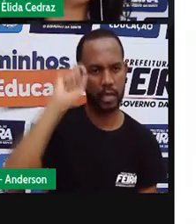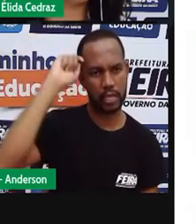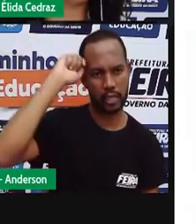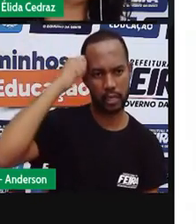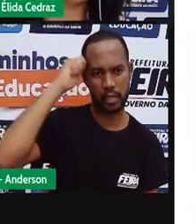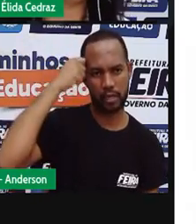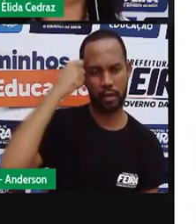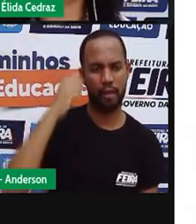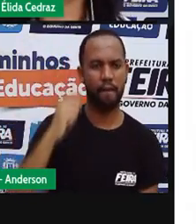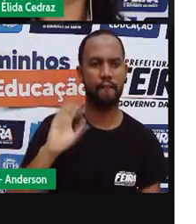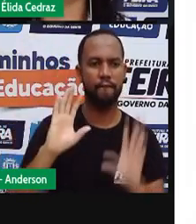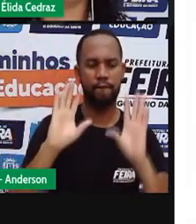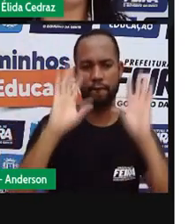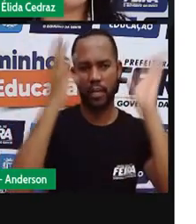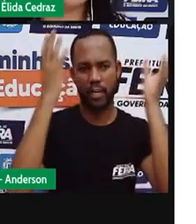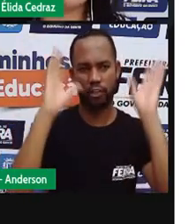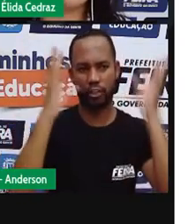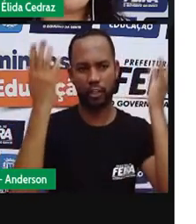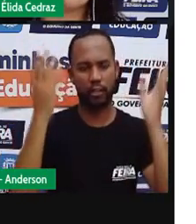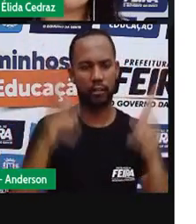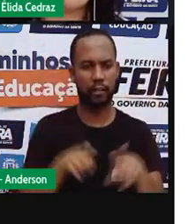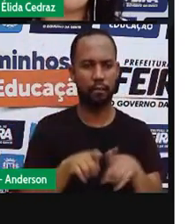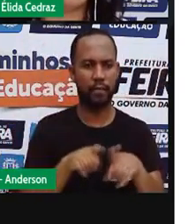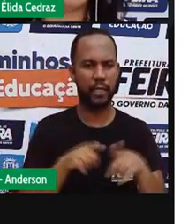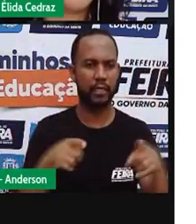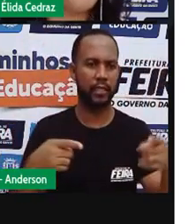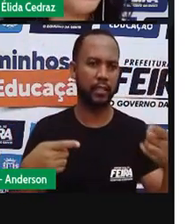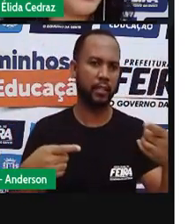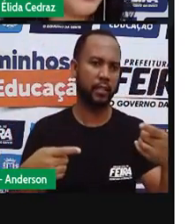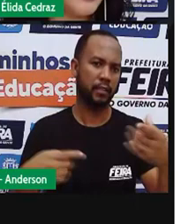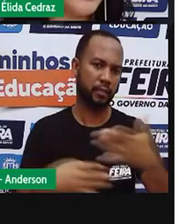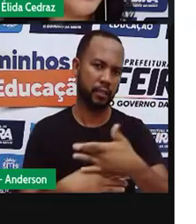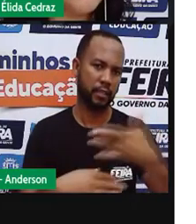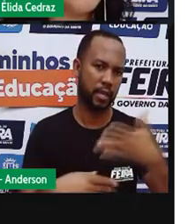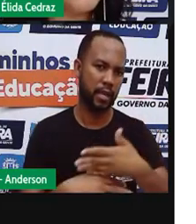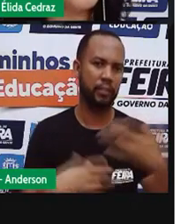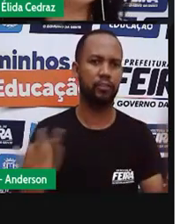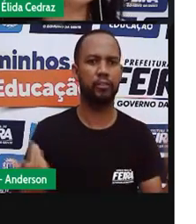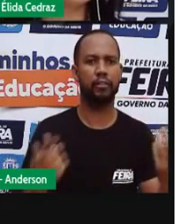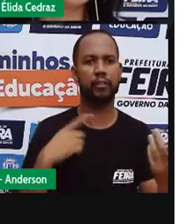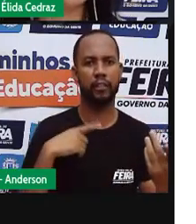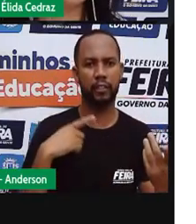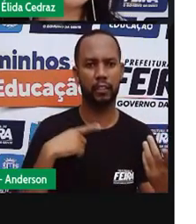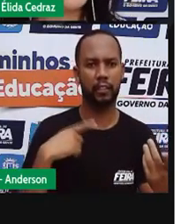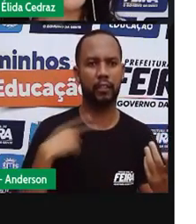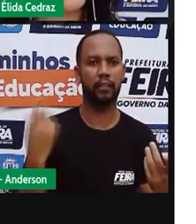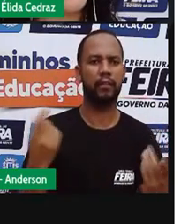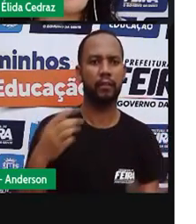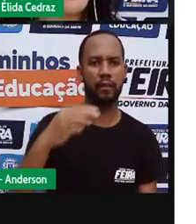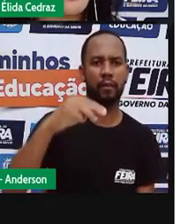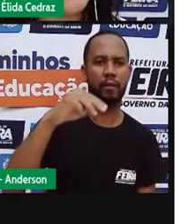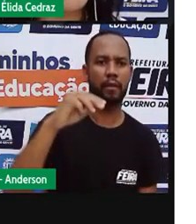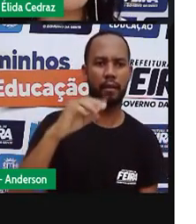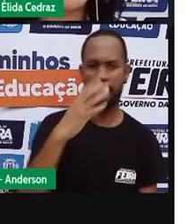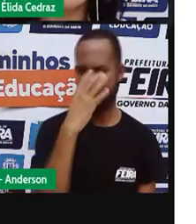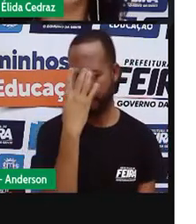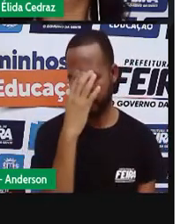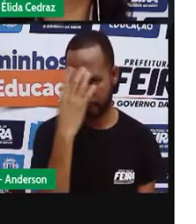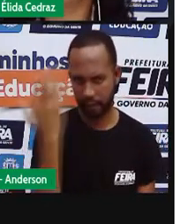As festas tradicionais da nossa cidade são a micareta, do São João no distrito de São